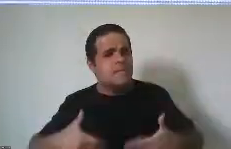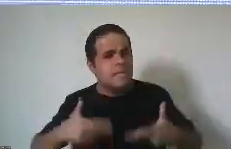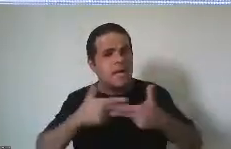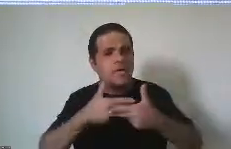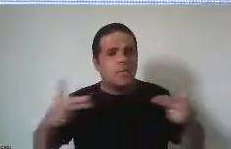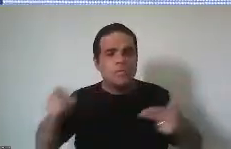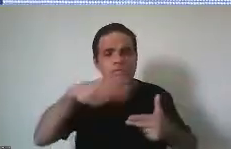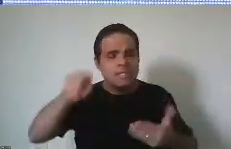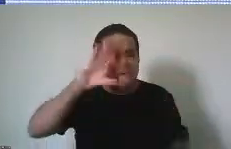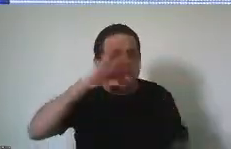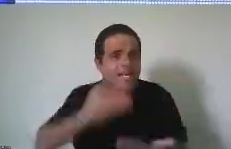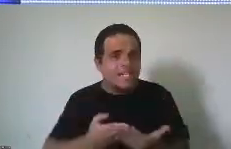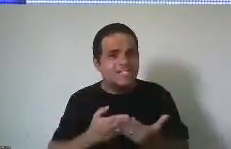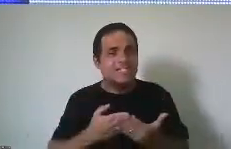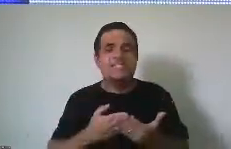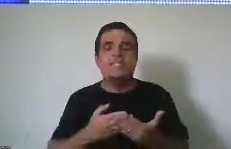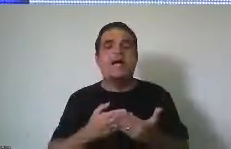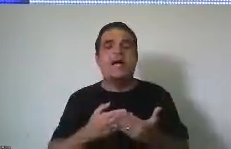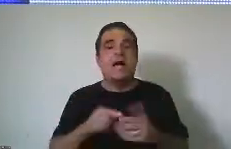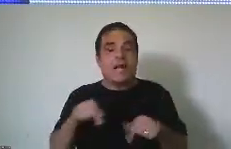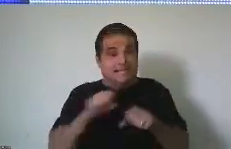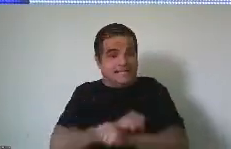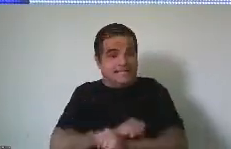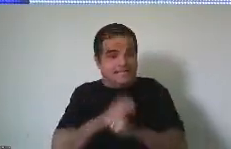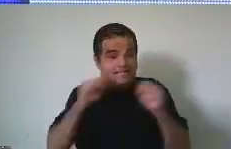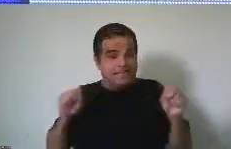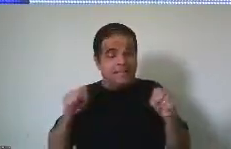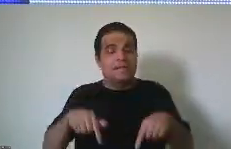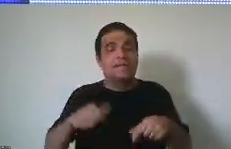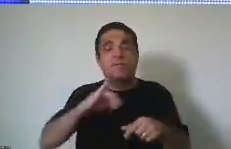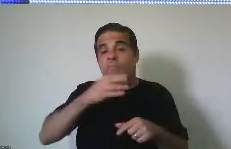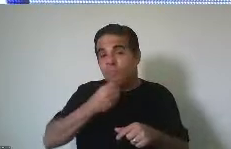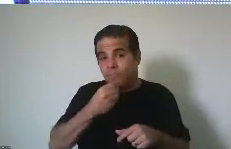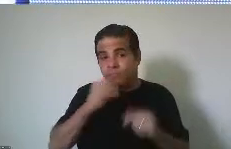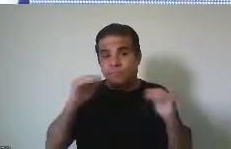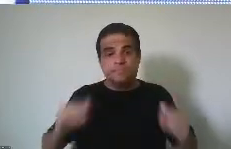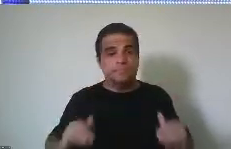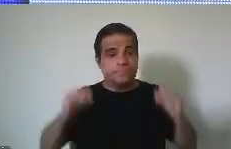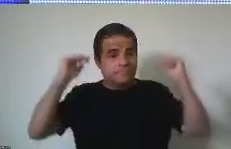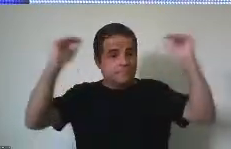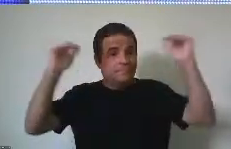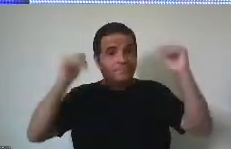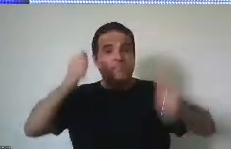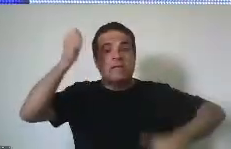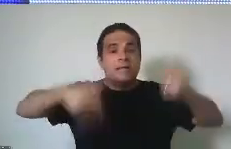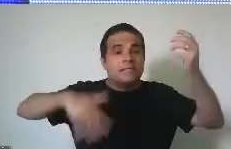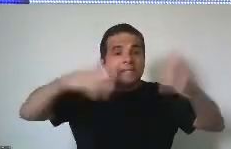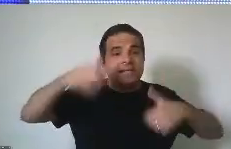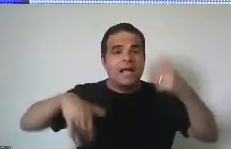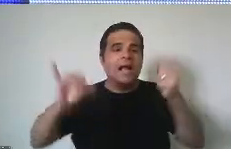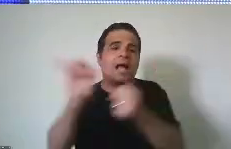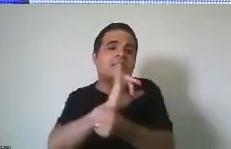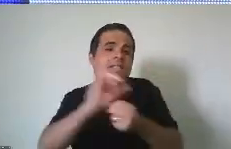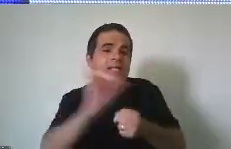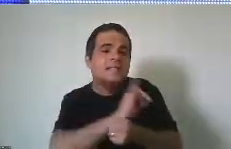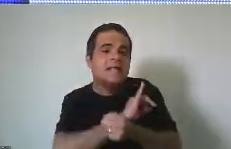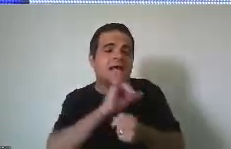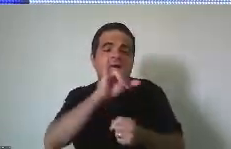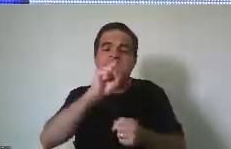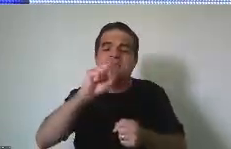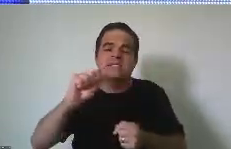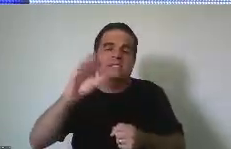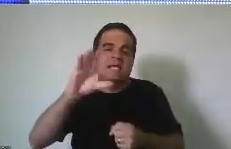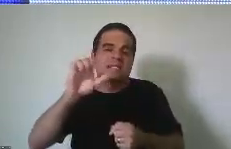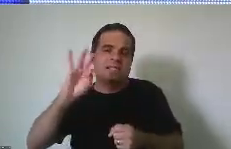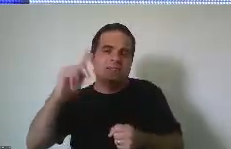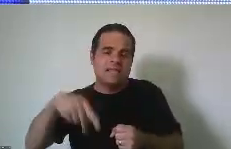e nessa manhã a gente tá tendo a oportunidade aqui como executivos da companhia de falar da Estratégia da Isa Cetep que